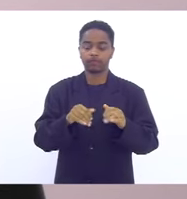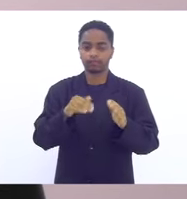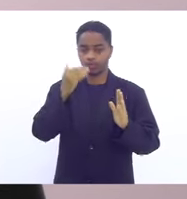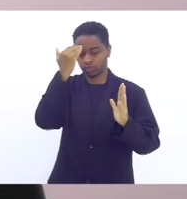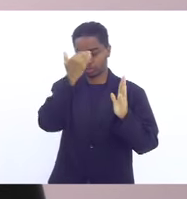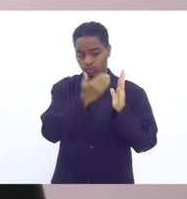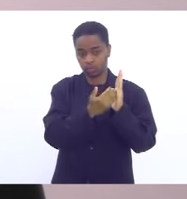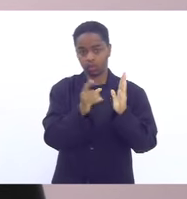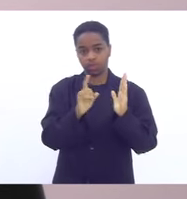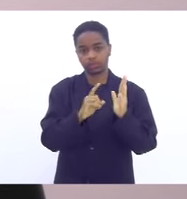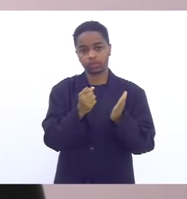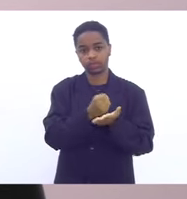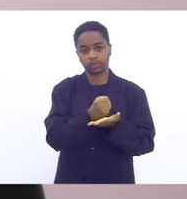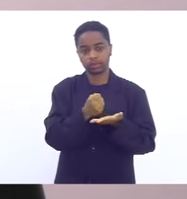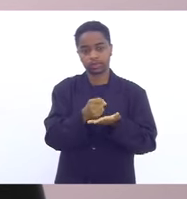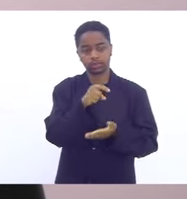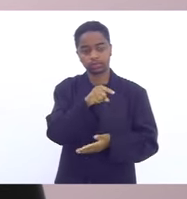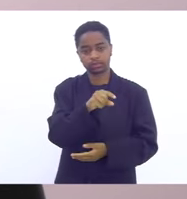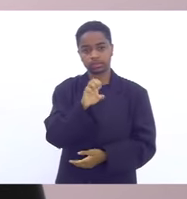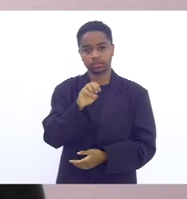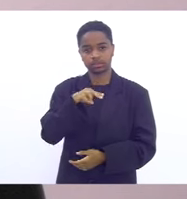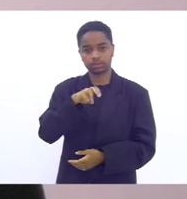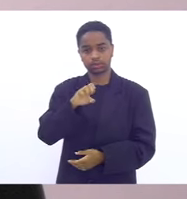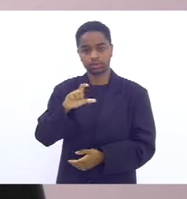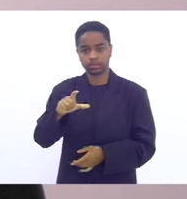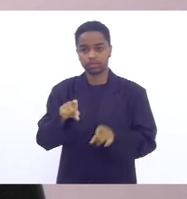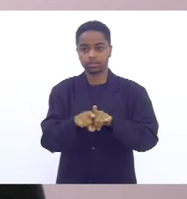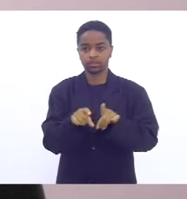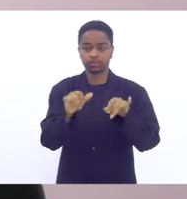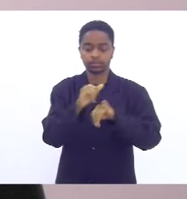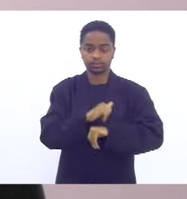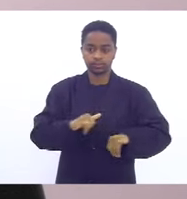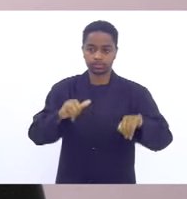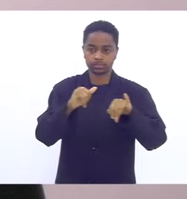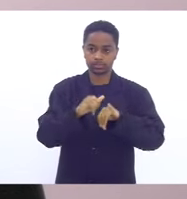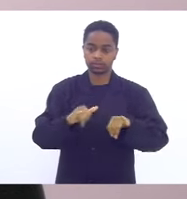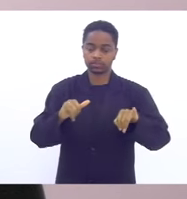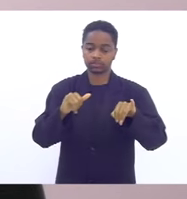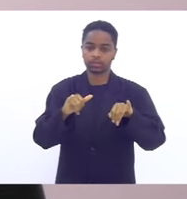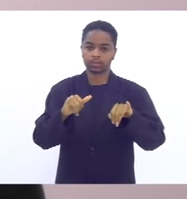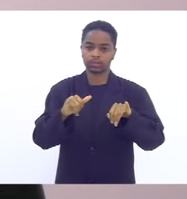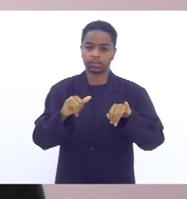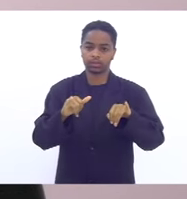da Enel com declaração de caducidade ou